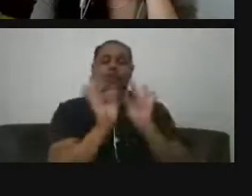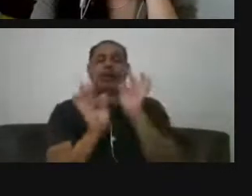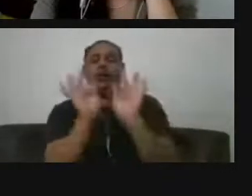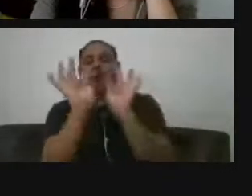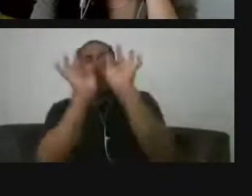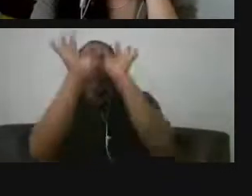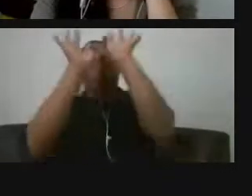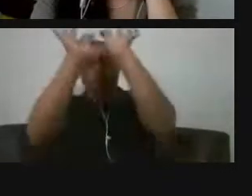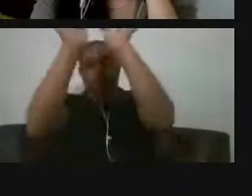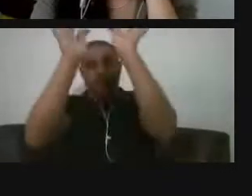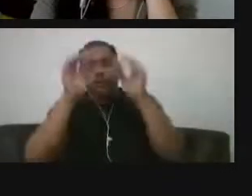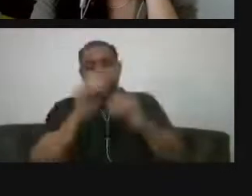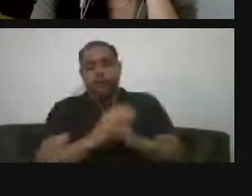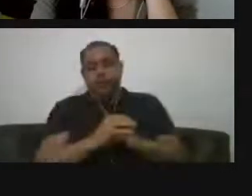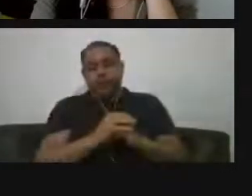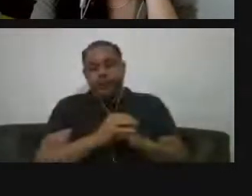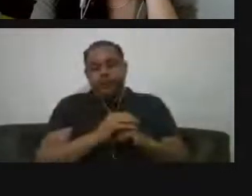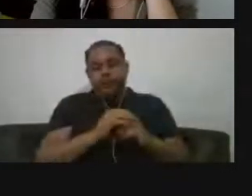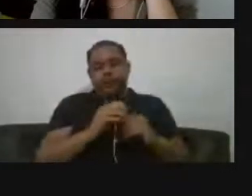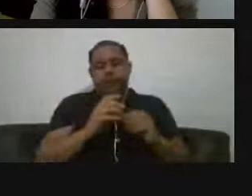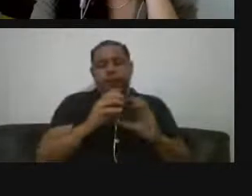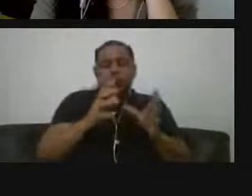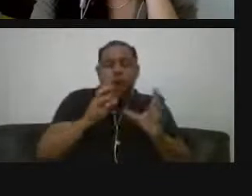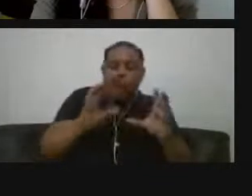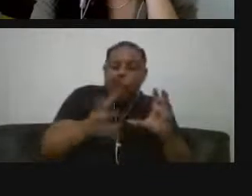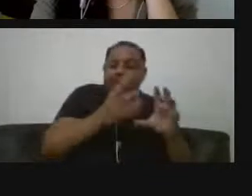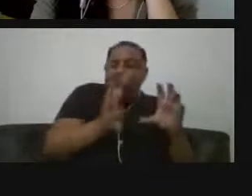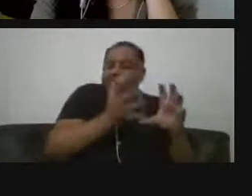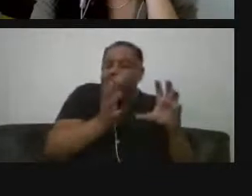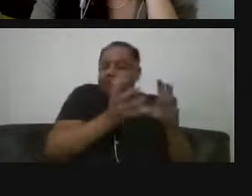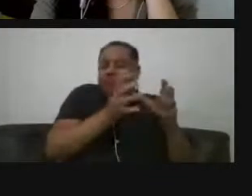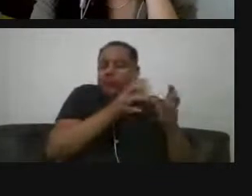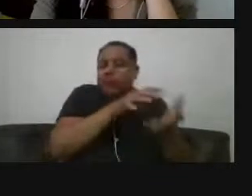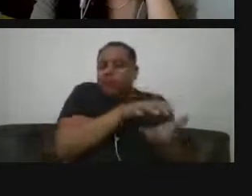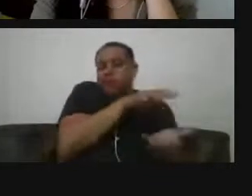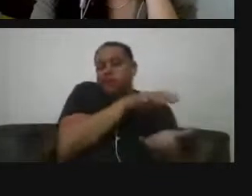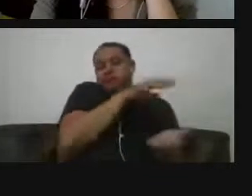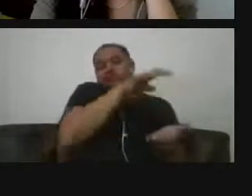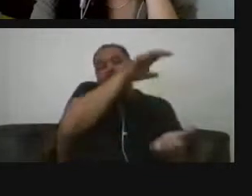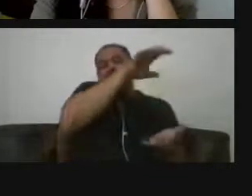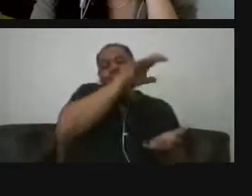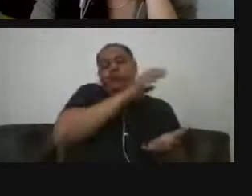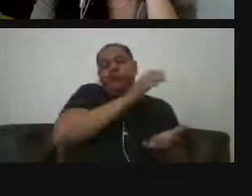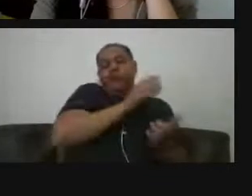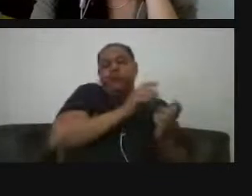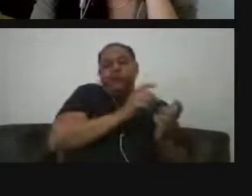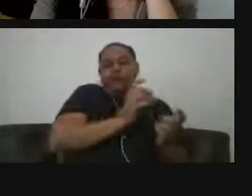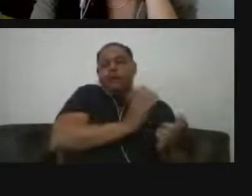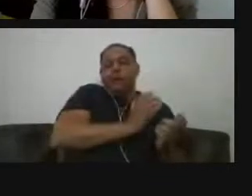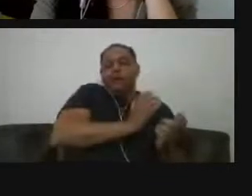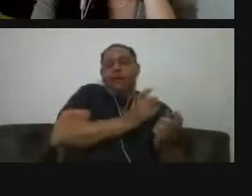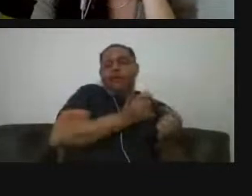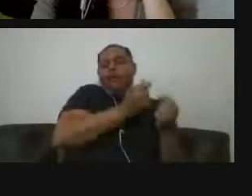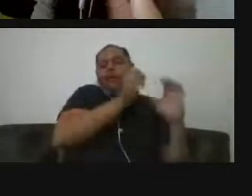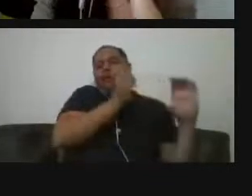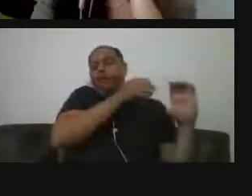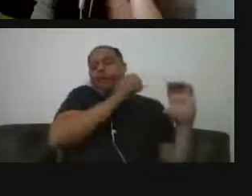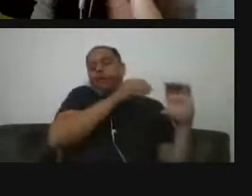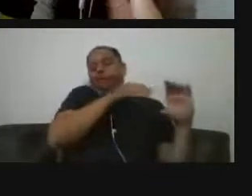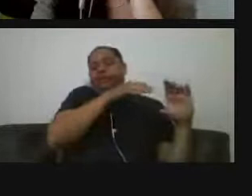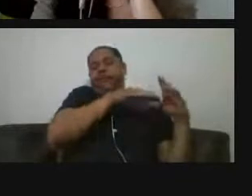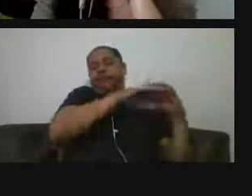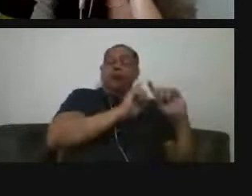acúmulo de insumos, de riquezas, enfim. Mas há progressos que são completamente